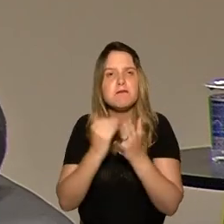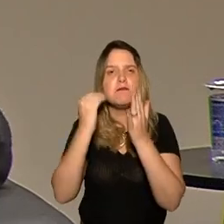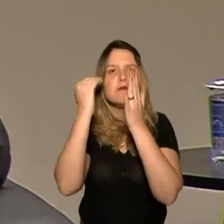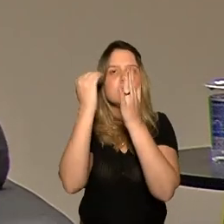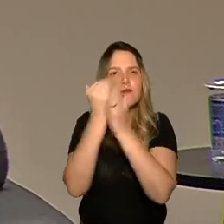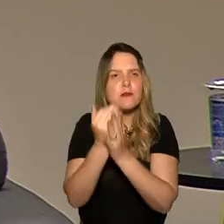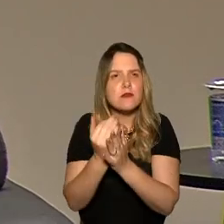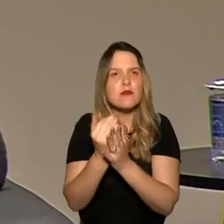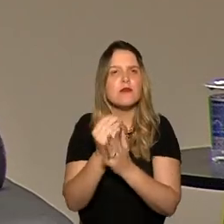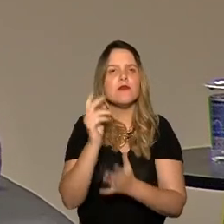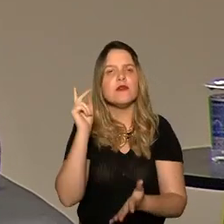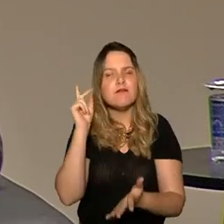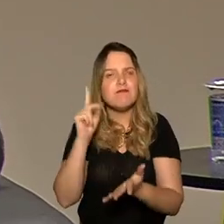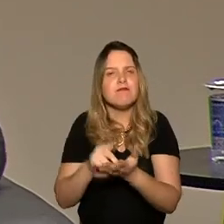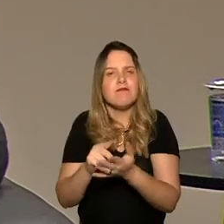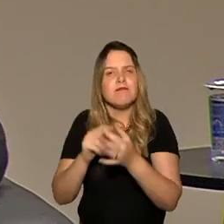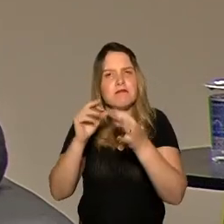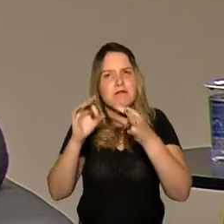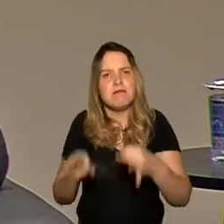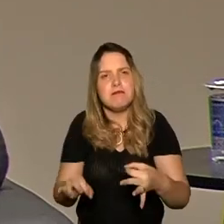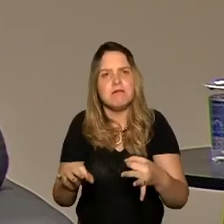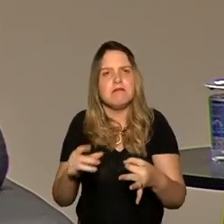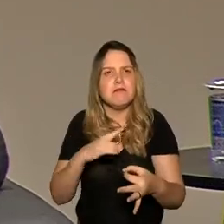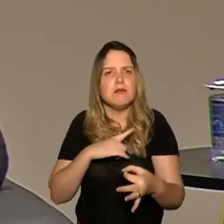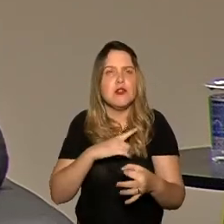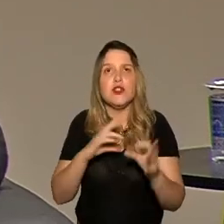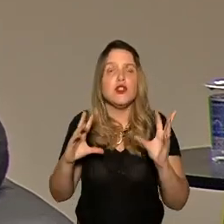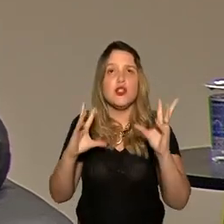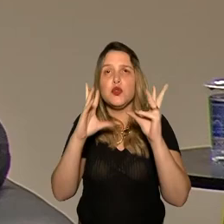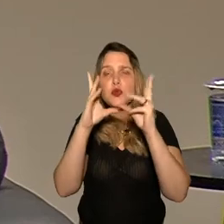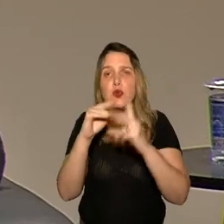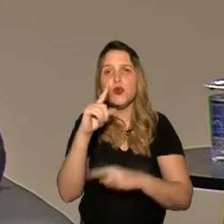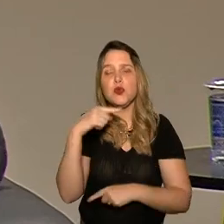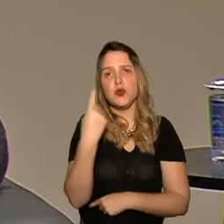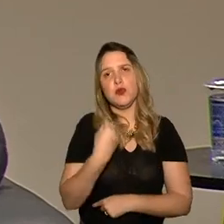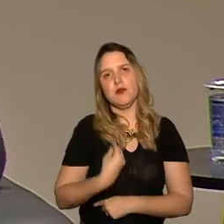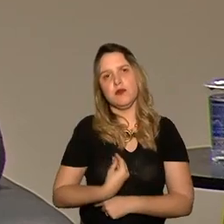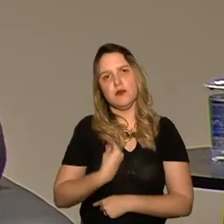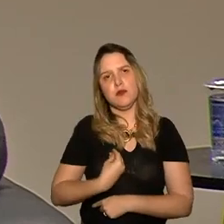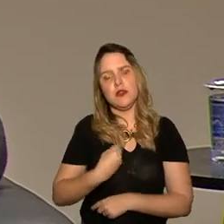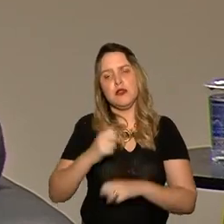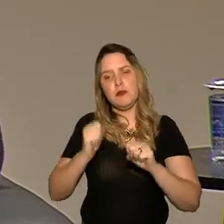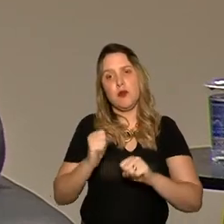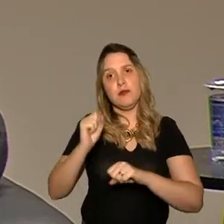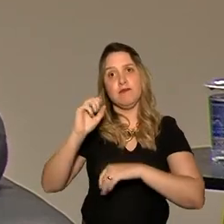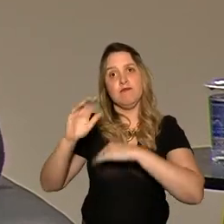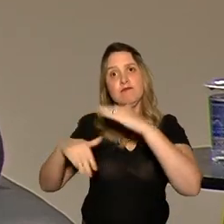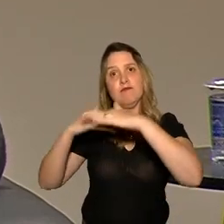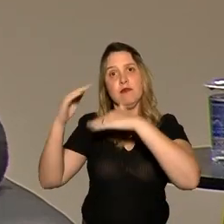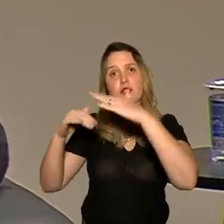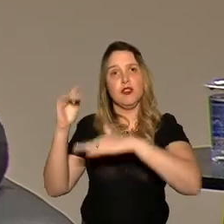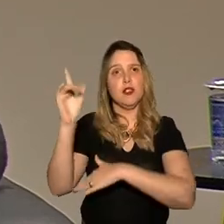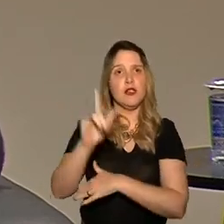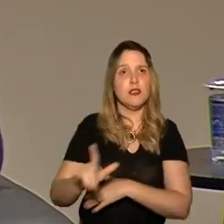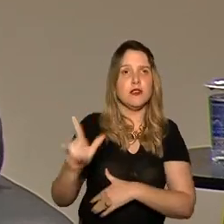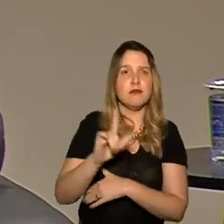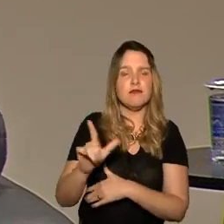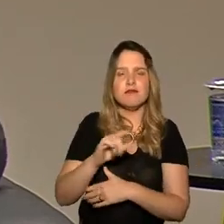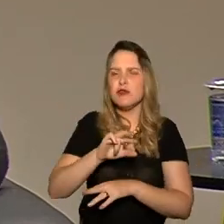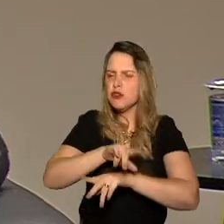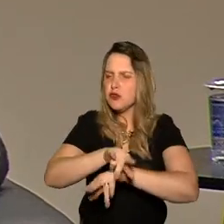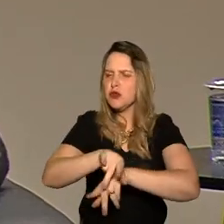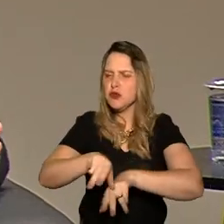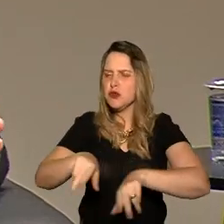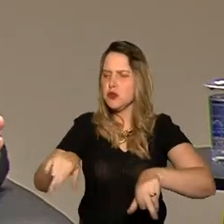espontânea de aprendizagem que se estende por toda a nossa vida e que a gente pode desenvolver nas relações das mais diversas